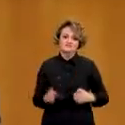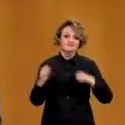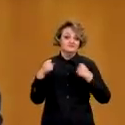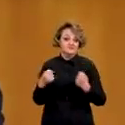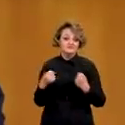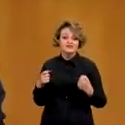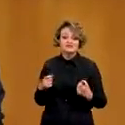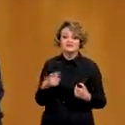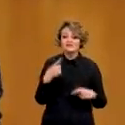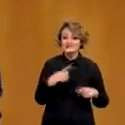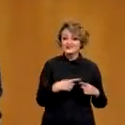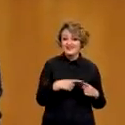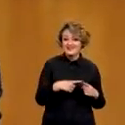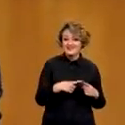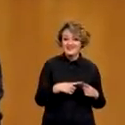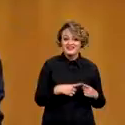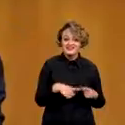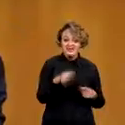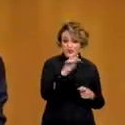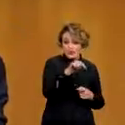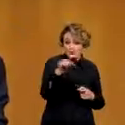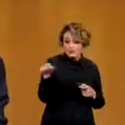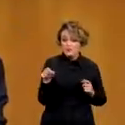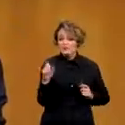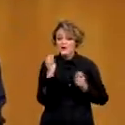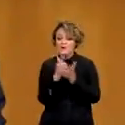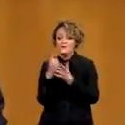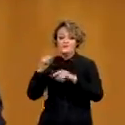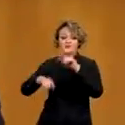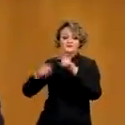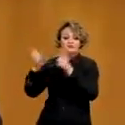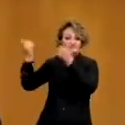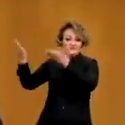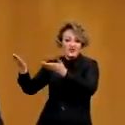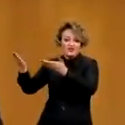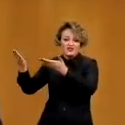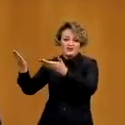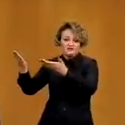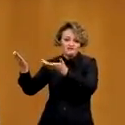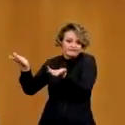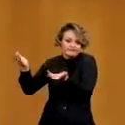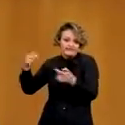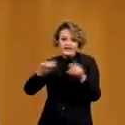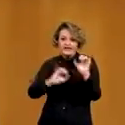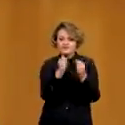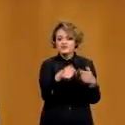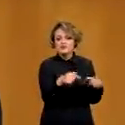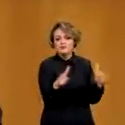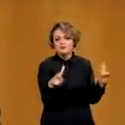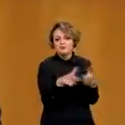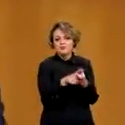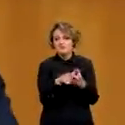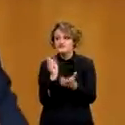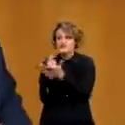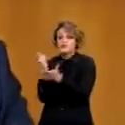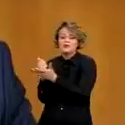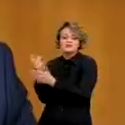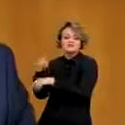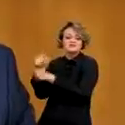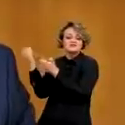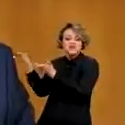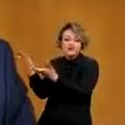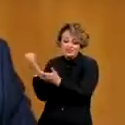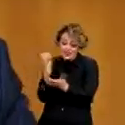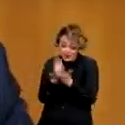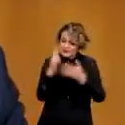gente abrir as compras governamentais para comprar produtos estrangeiros, a chance da nossa pequena e média empresa crescer